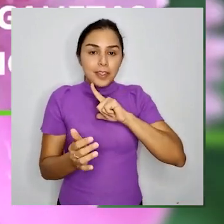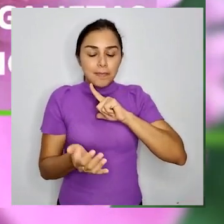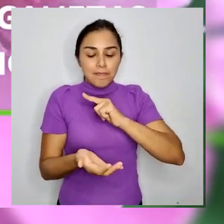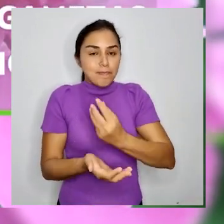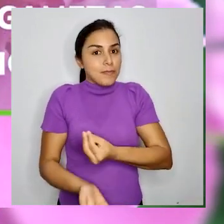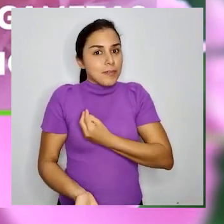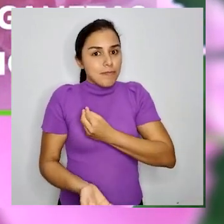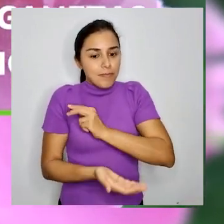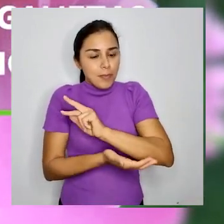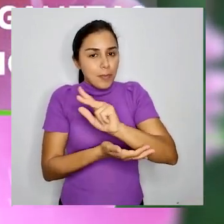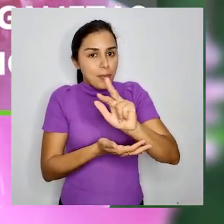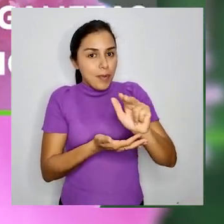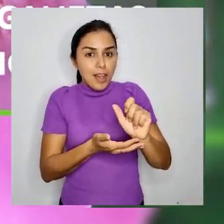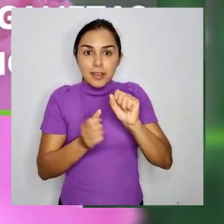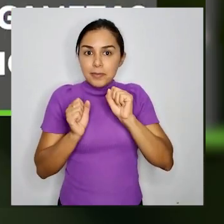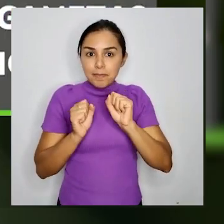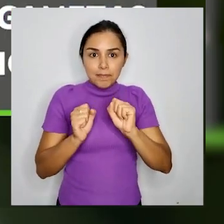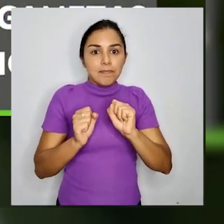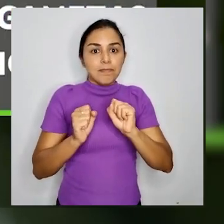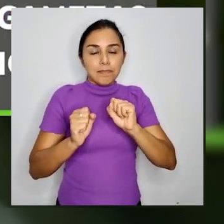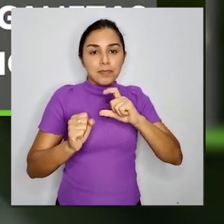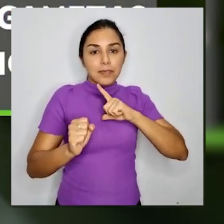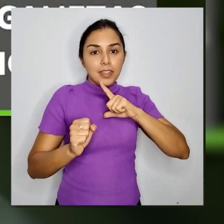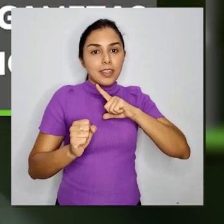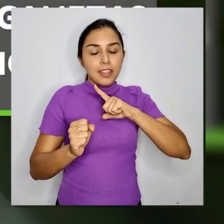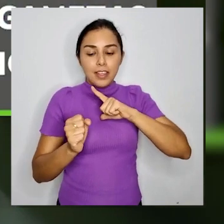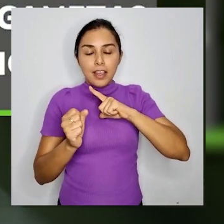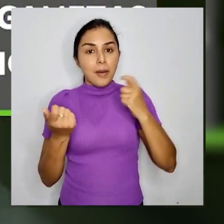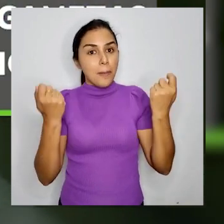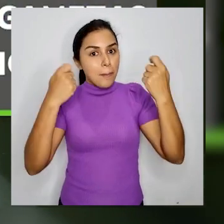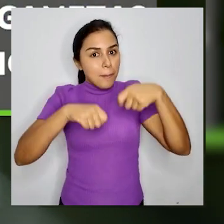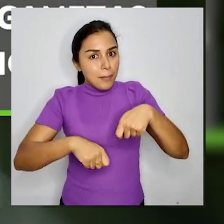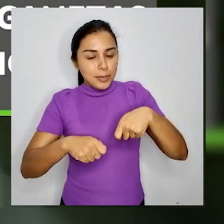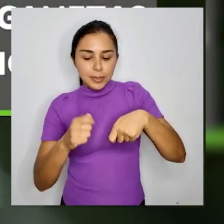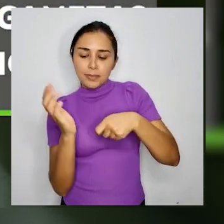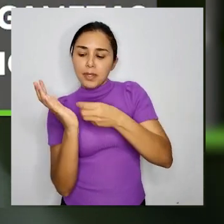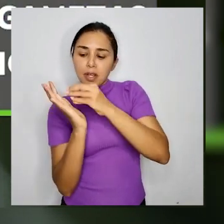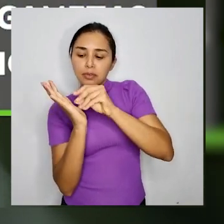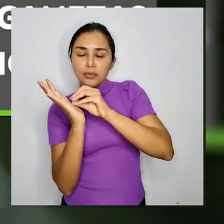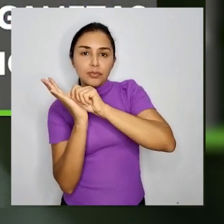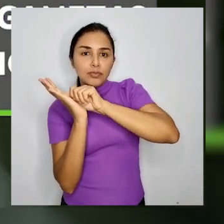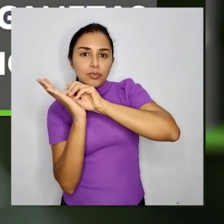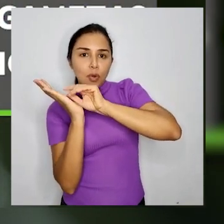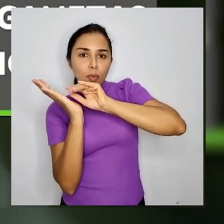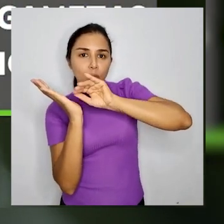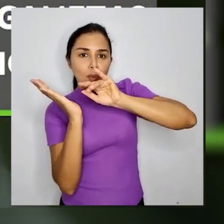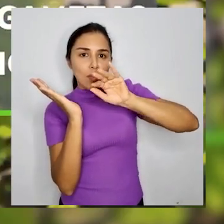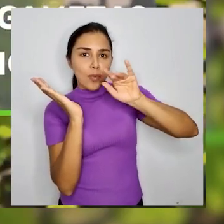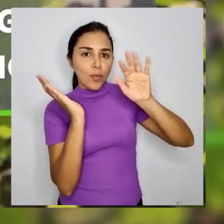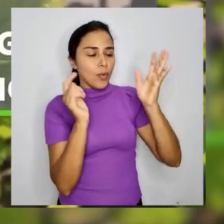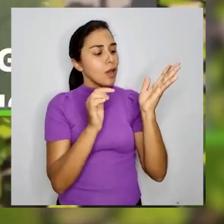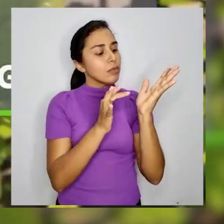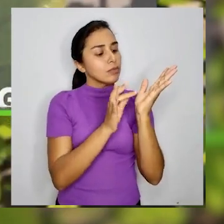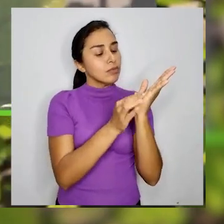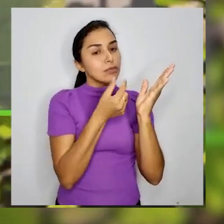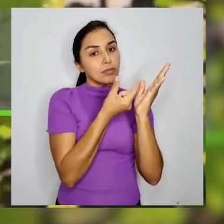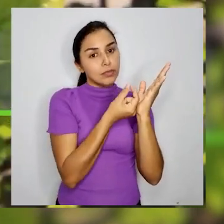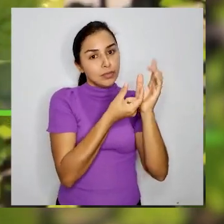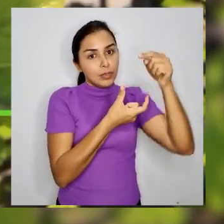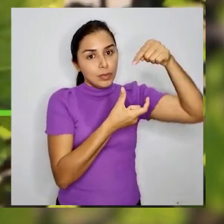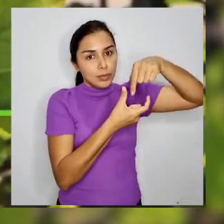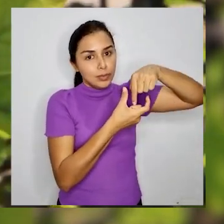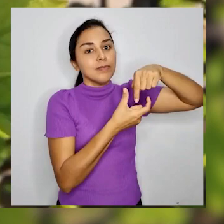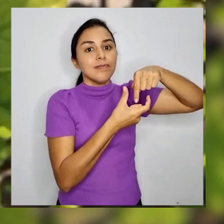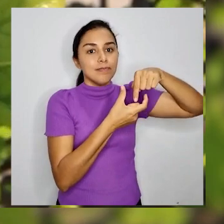agentes biológicos e abióticos, que garantem que os gametas masculinos presentes nos estames das flores se depositem